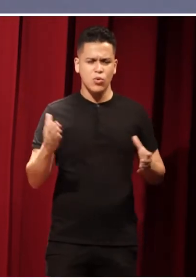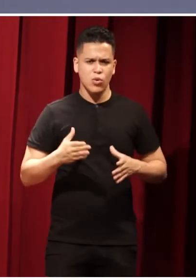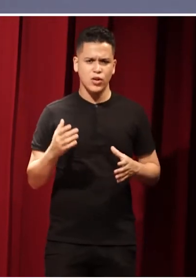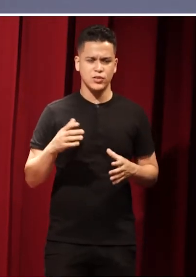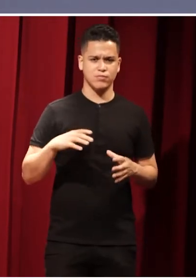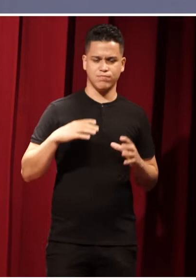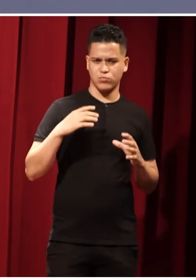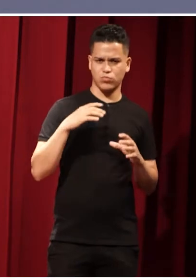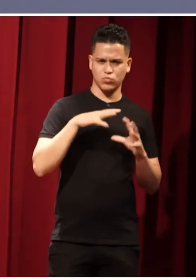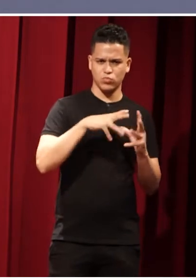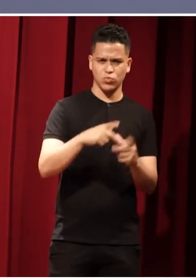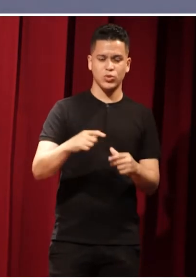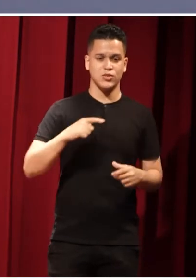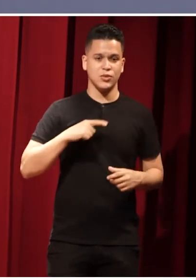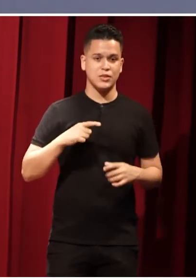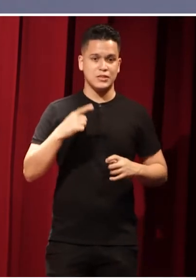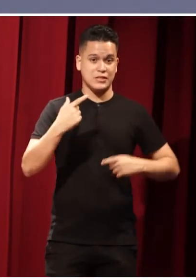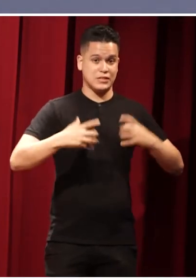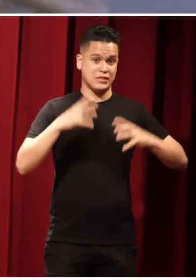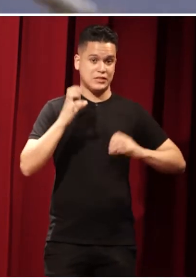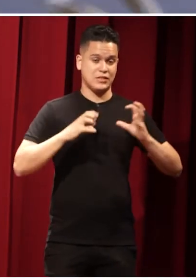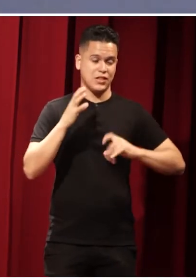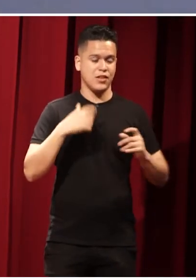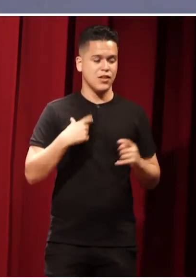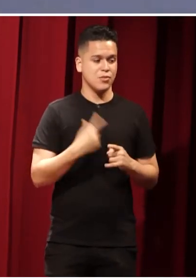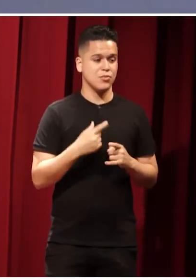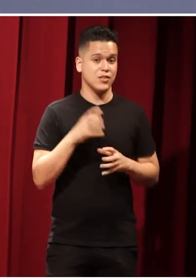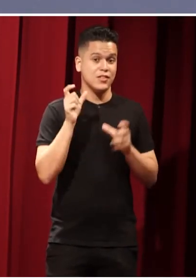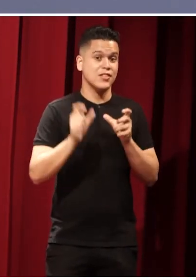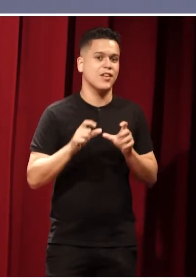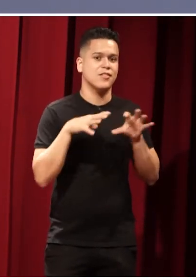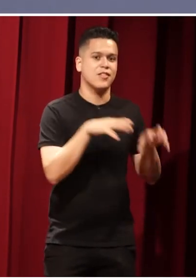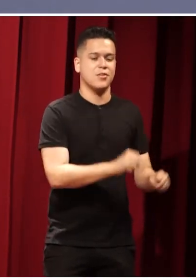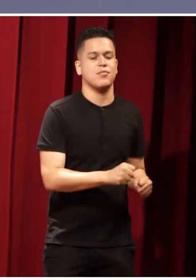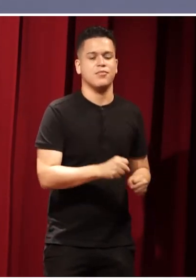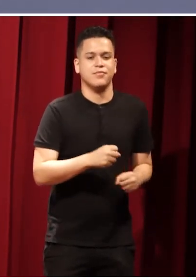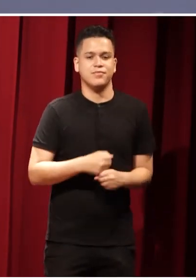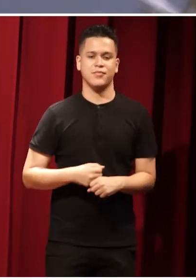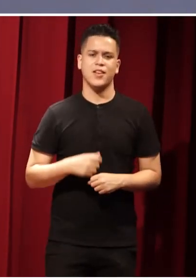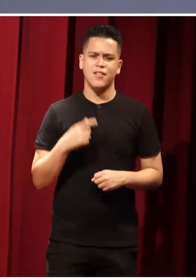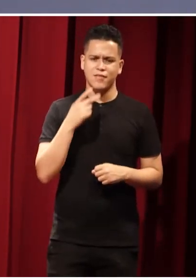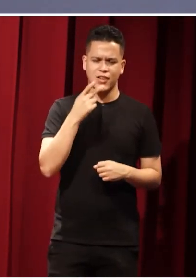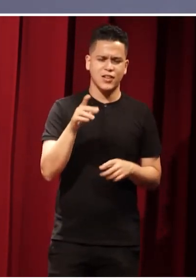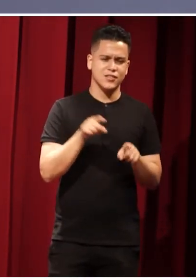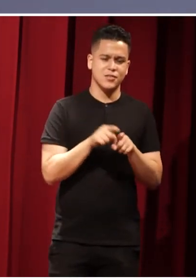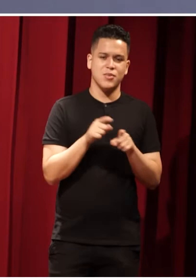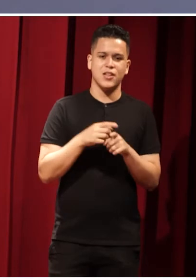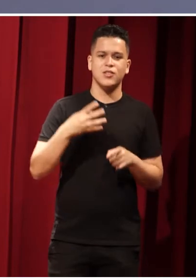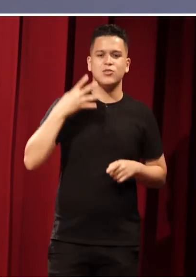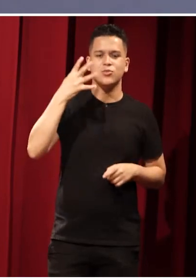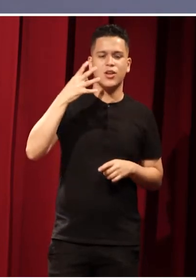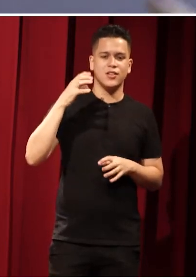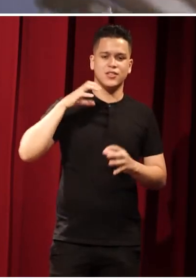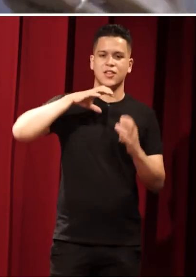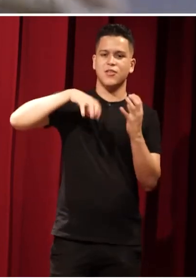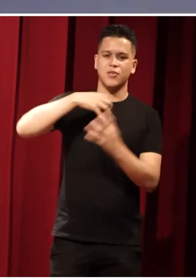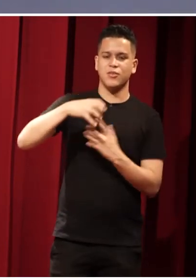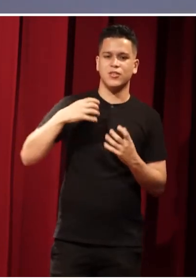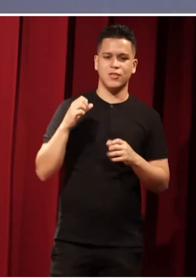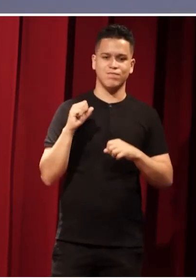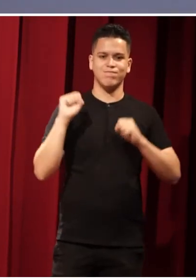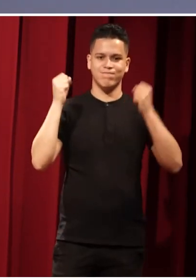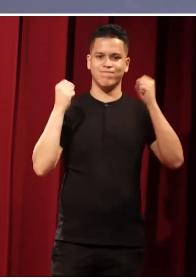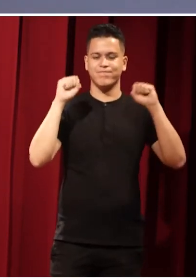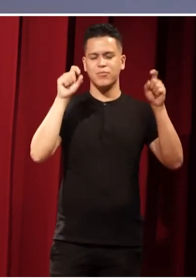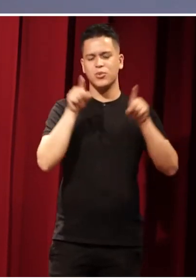que detêm ali minerais muito estratégicos para essa tal quarta revolução industrial, né? Esse tal desenvolvimento do 5G, essa